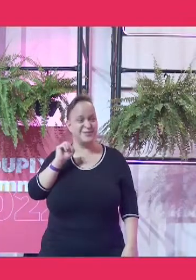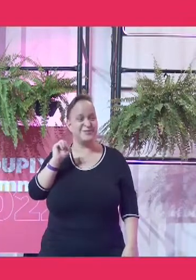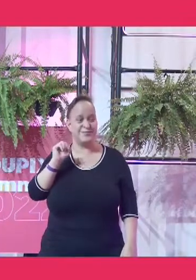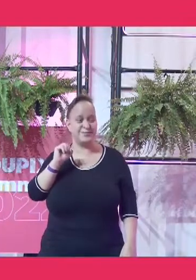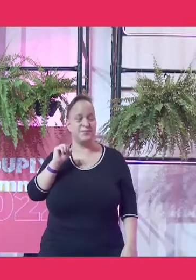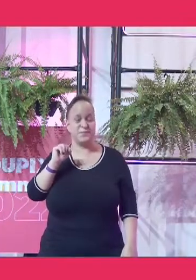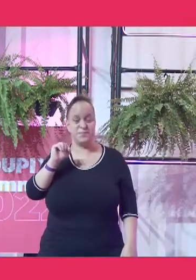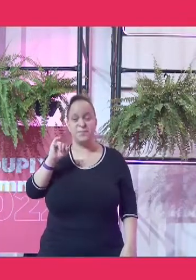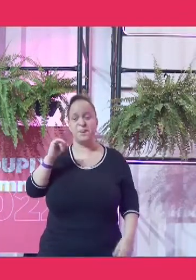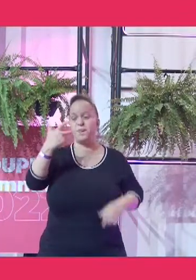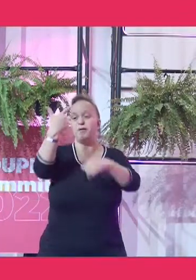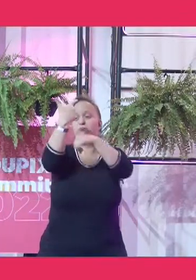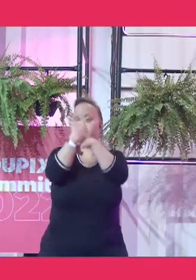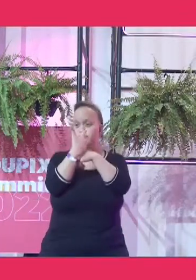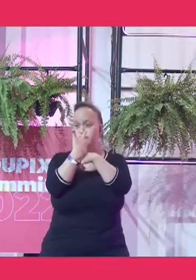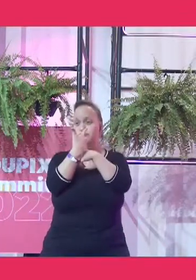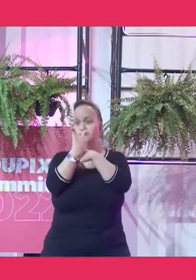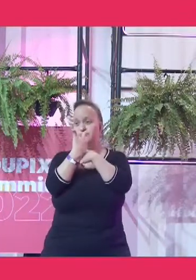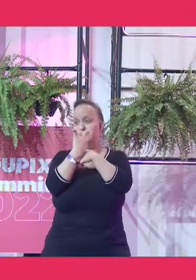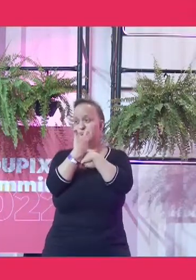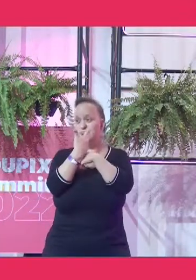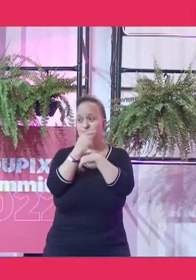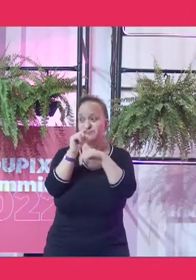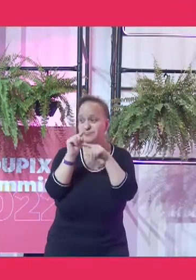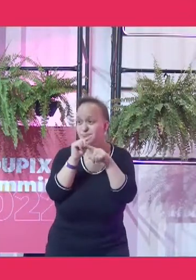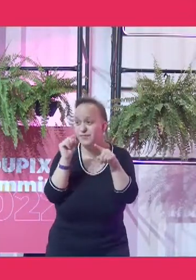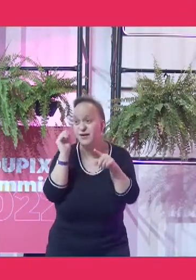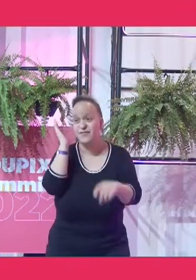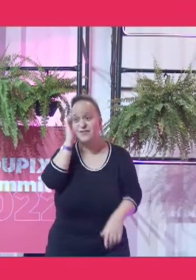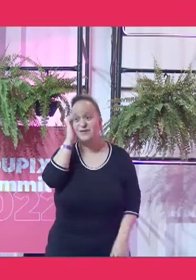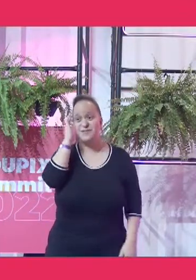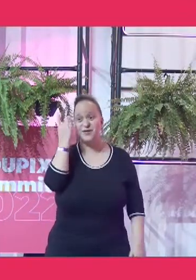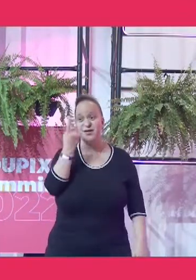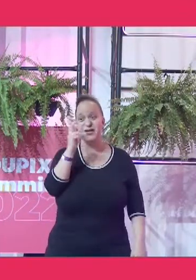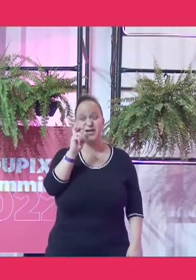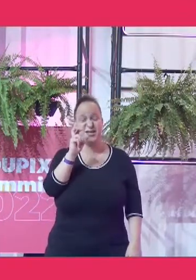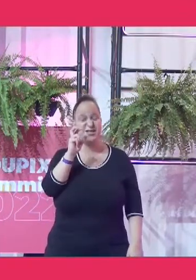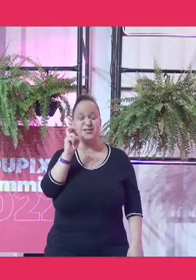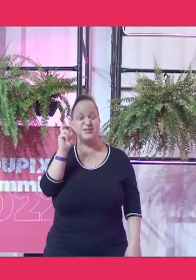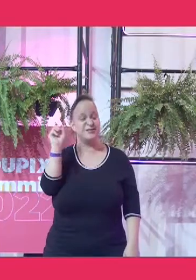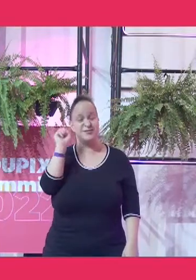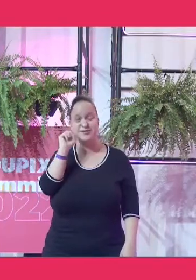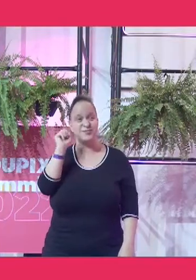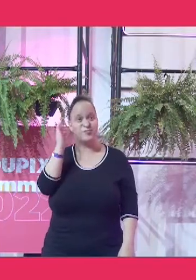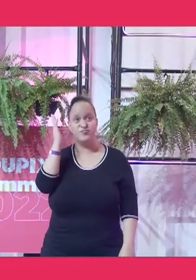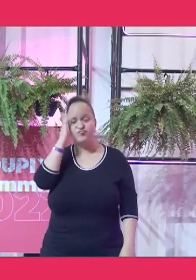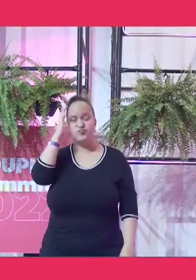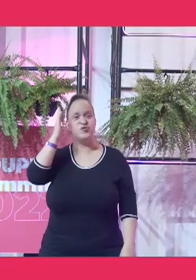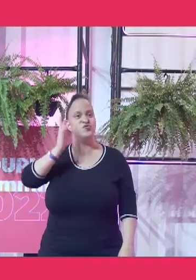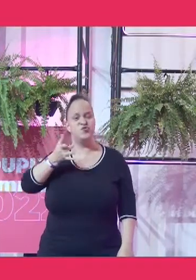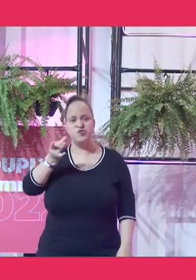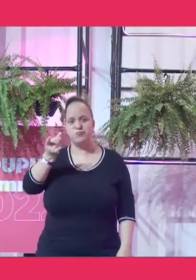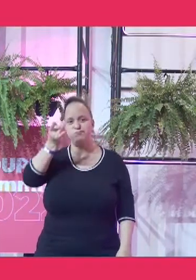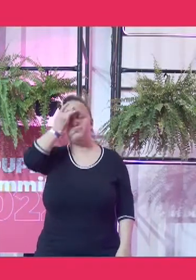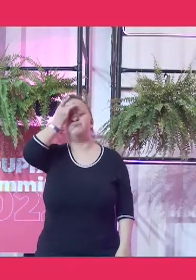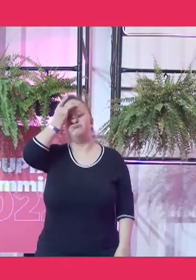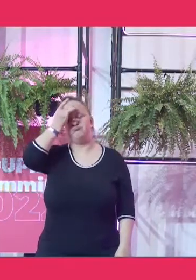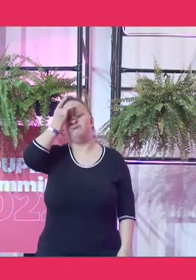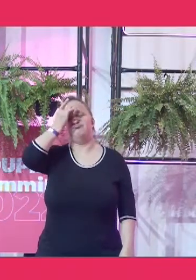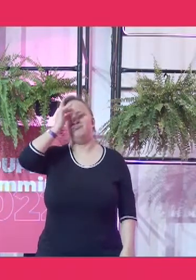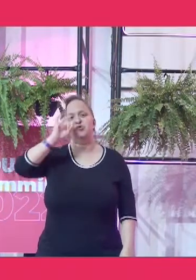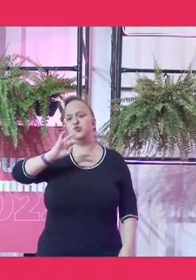uma câmera aqui para qualquer influenciador, você vai saber calcular 15 segundos de fala inconscientemente. Então, não é só uma